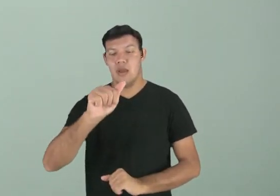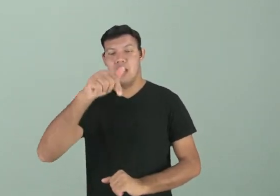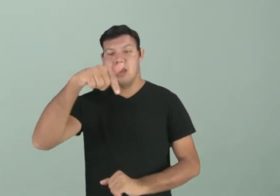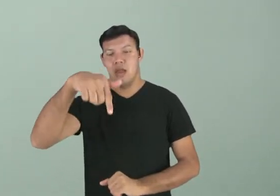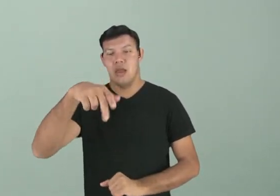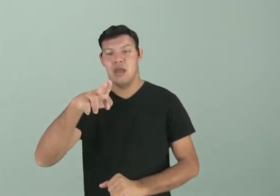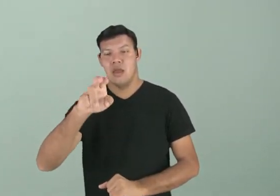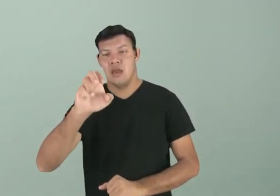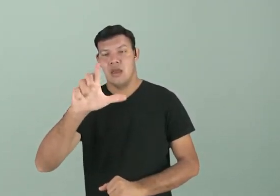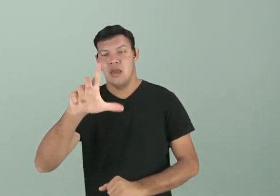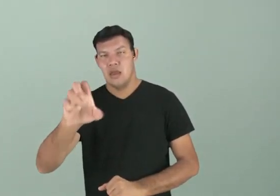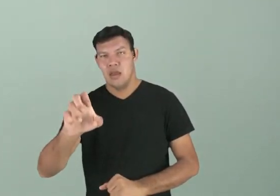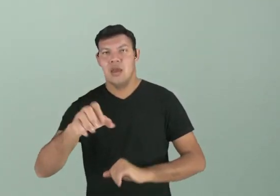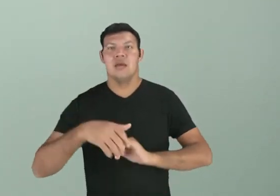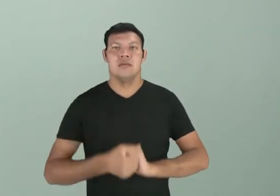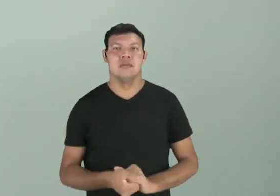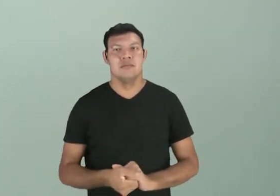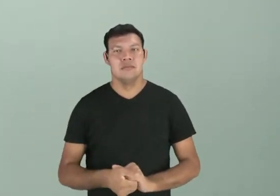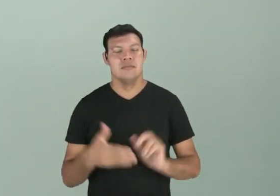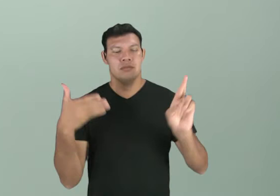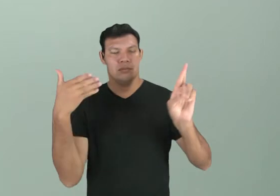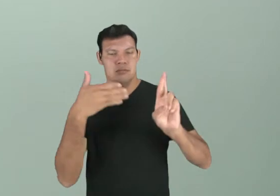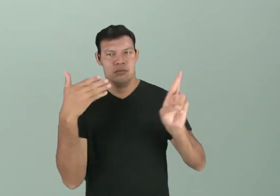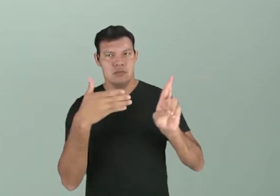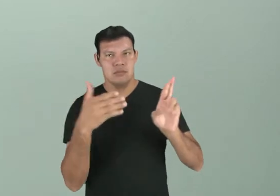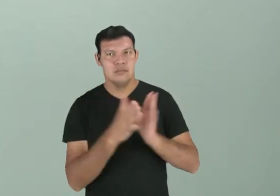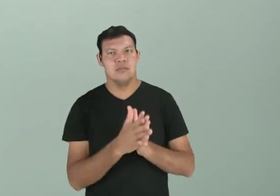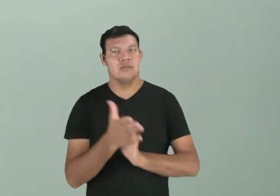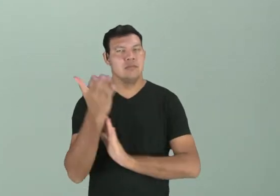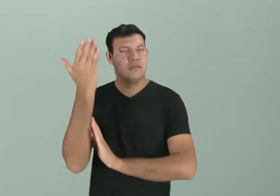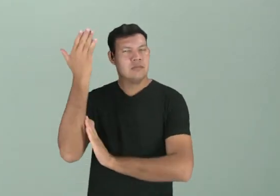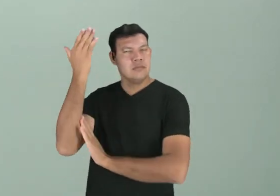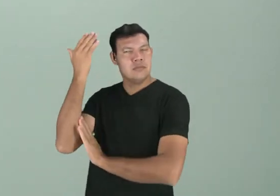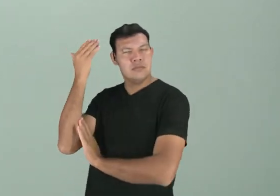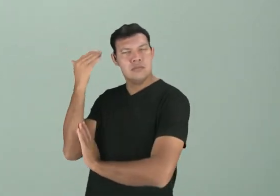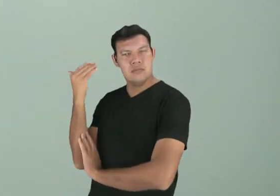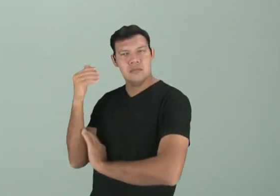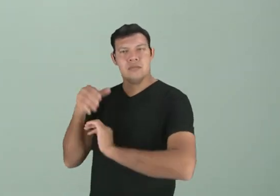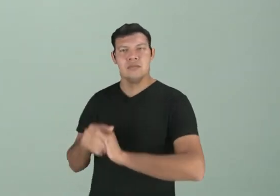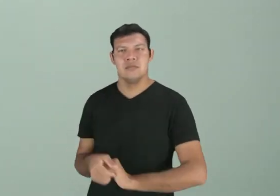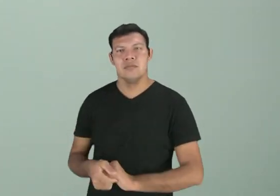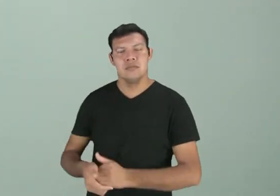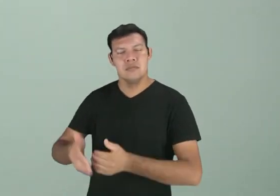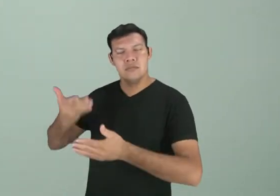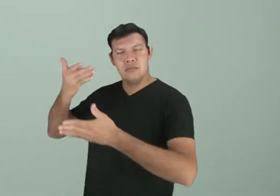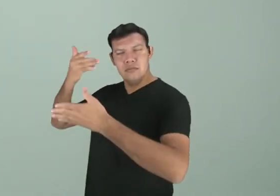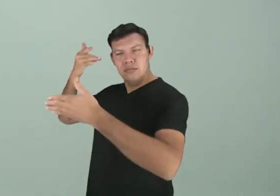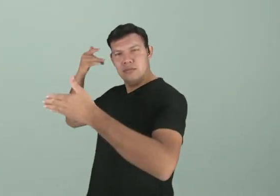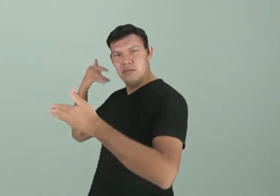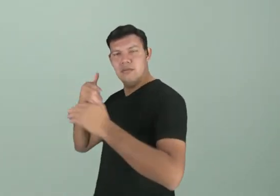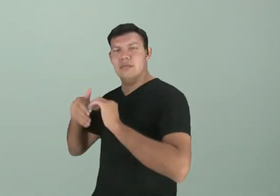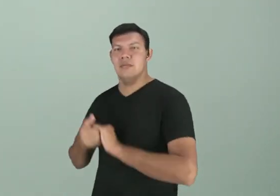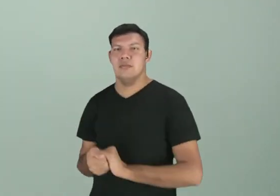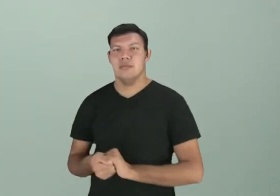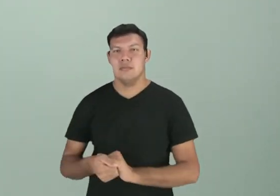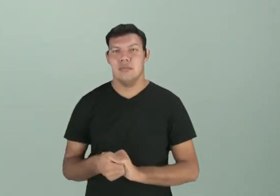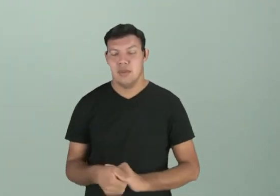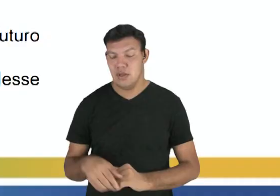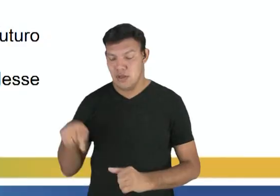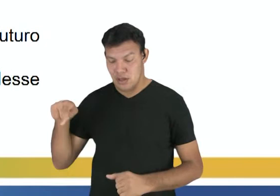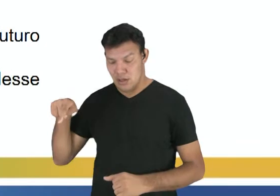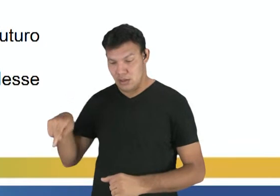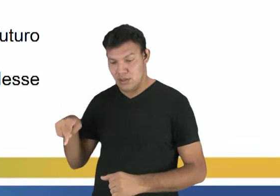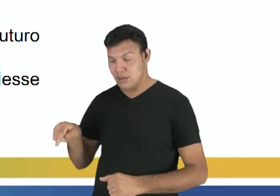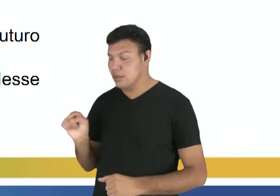quando você quiser se referir a um passado distante. Professor, e quando usamos o este e o